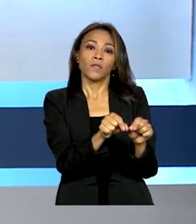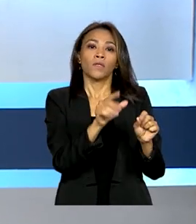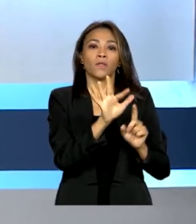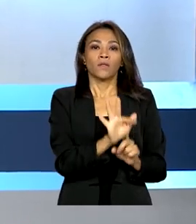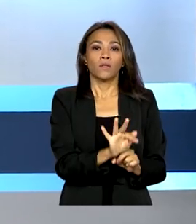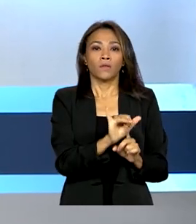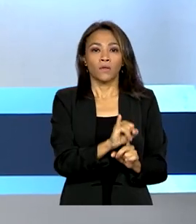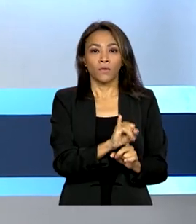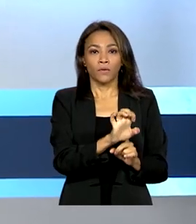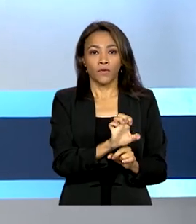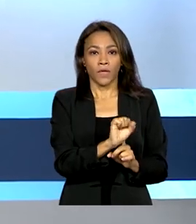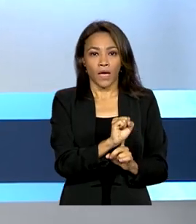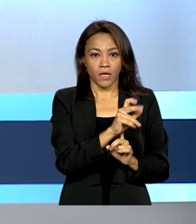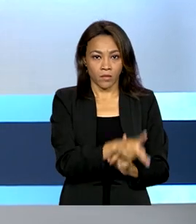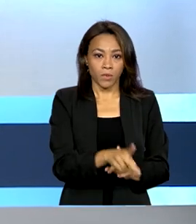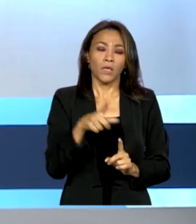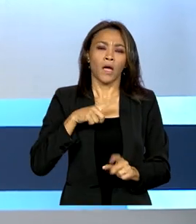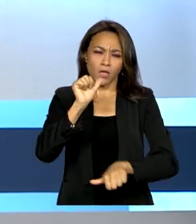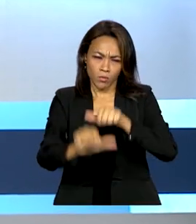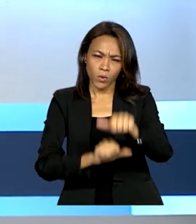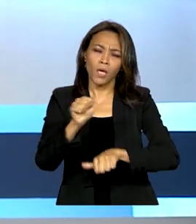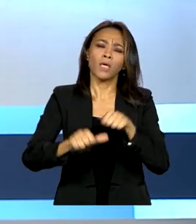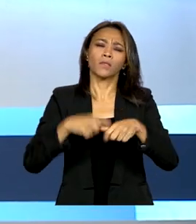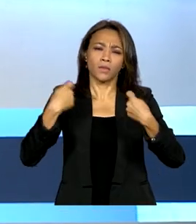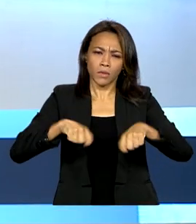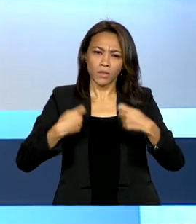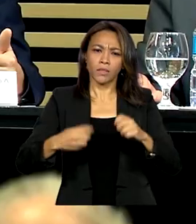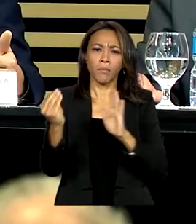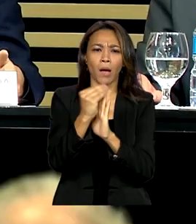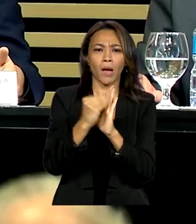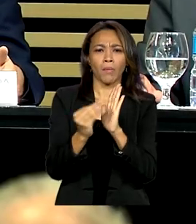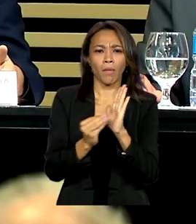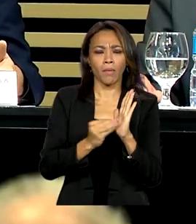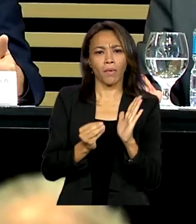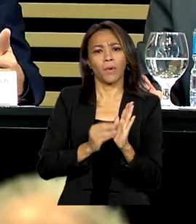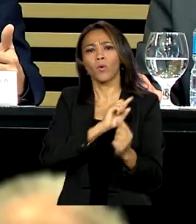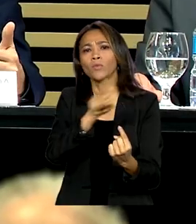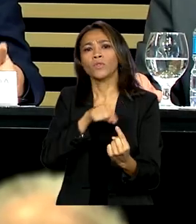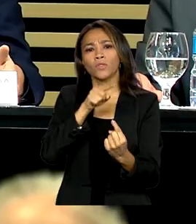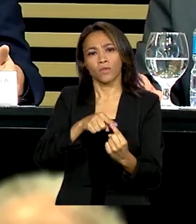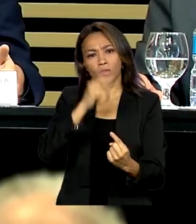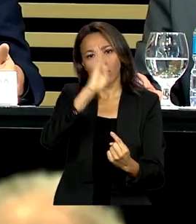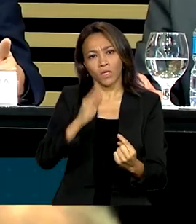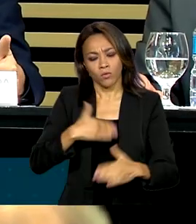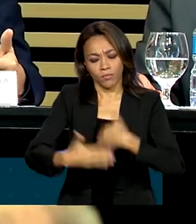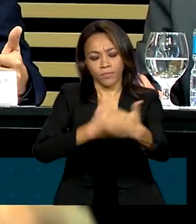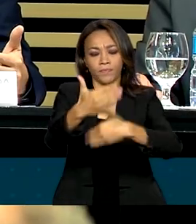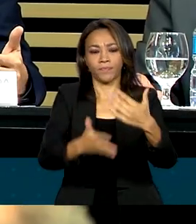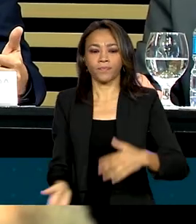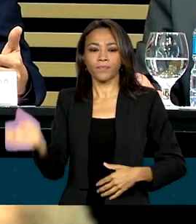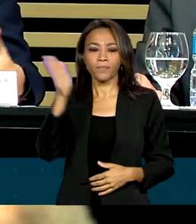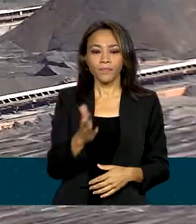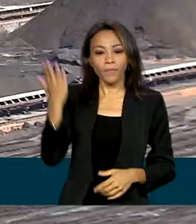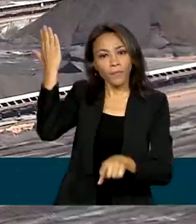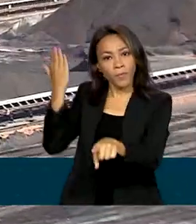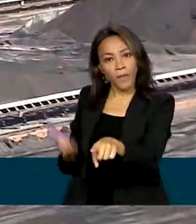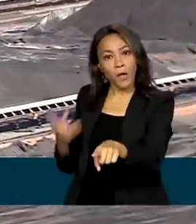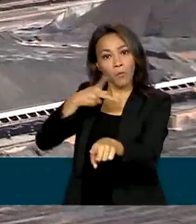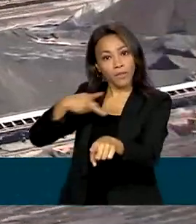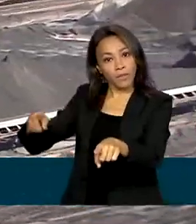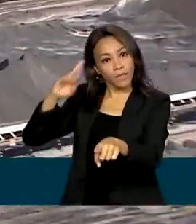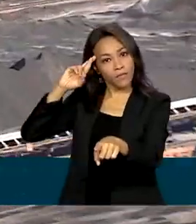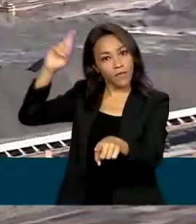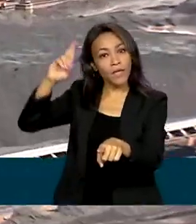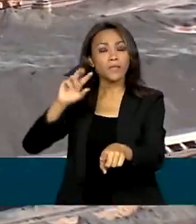as reformas necessárias para que o Brasil volte a crescer. O presidente da Fiesp defendeu o investimento na indústria